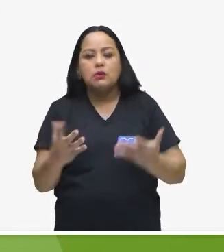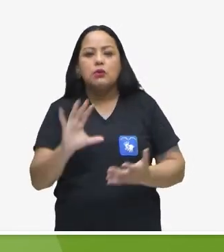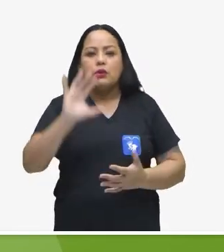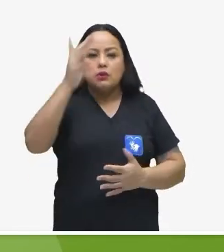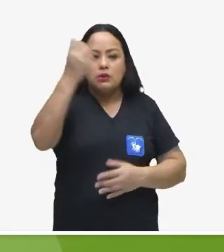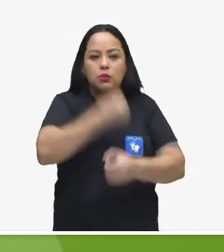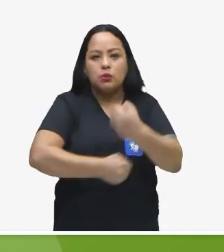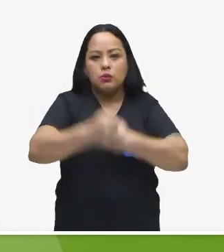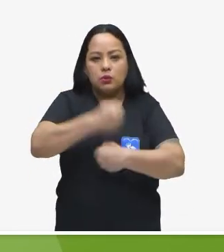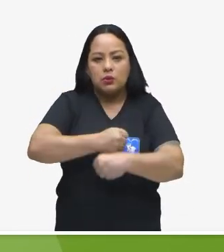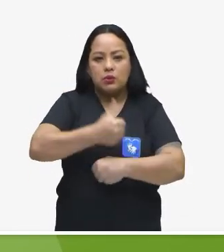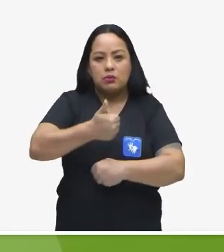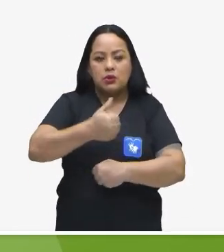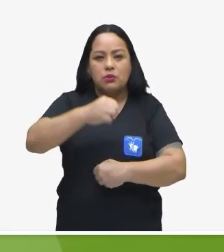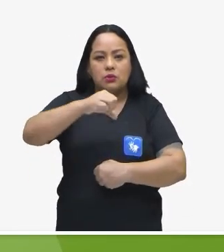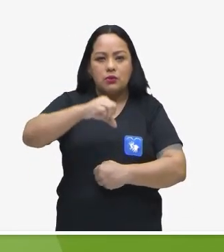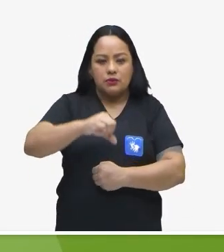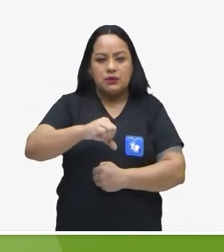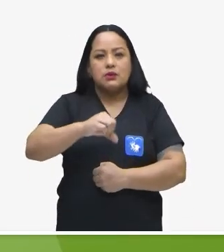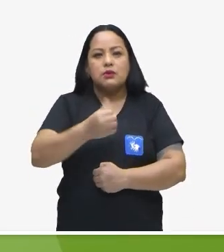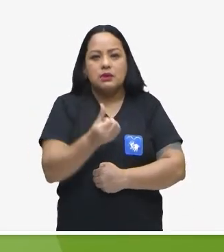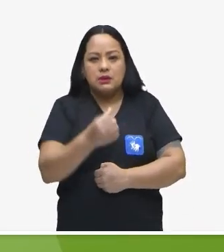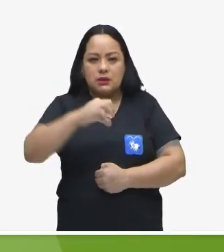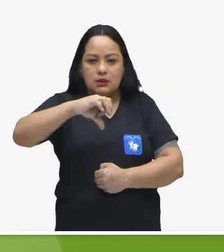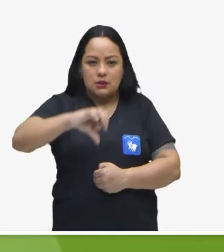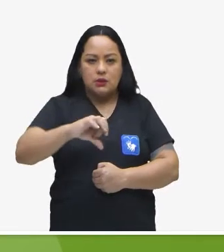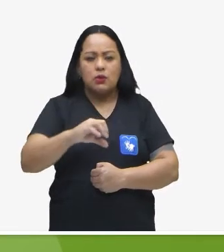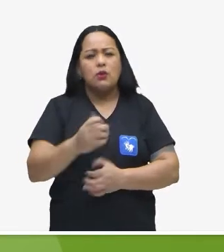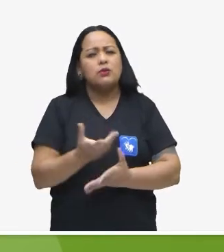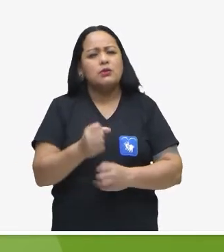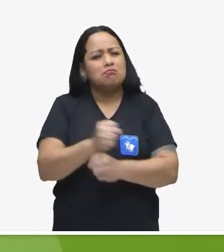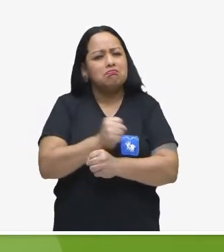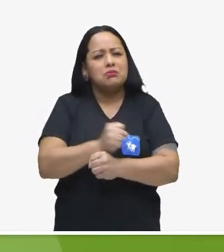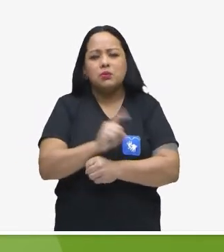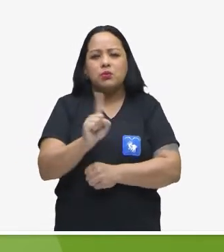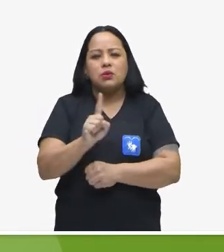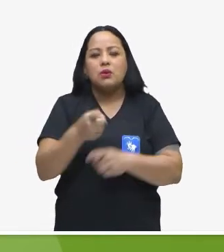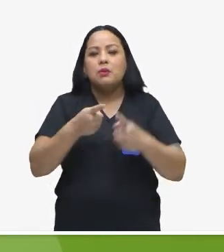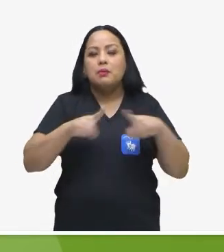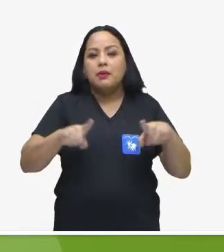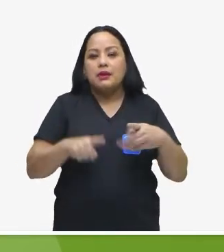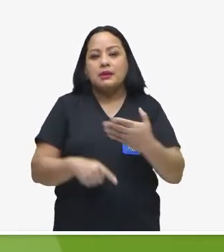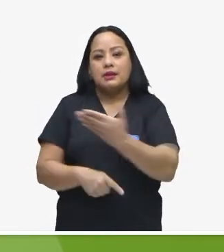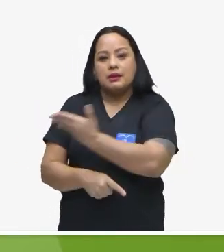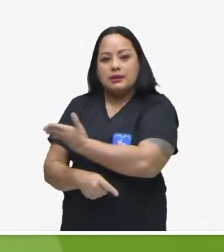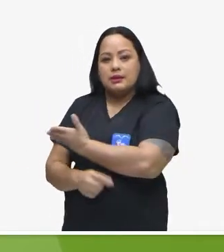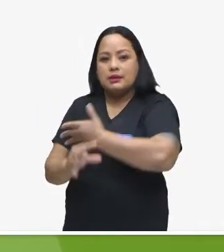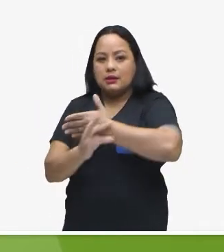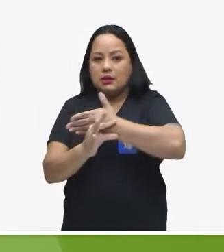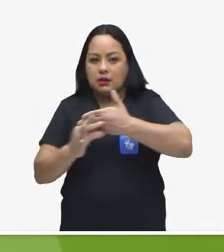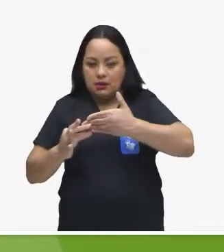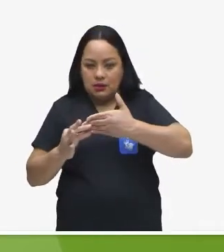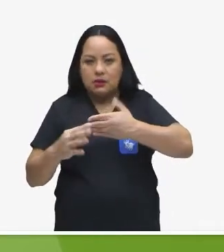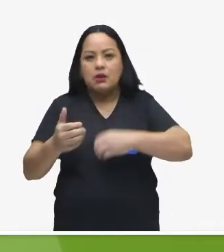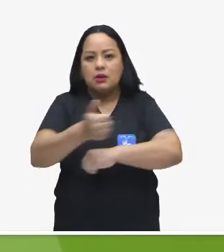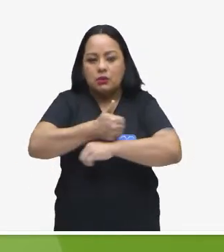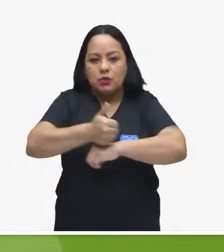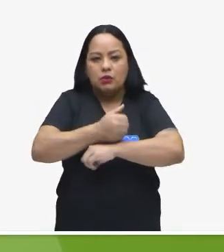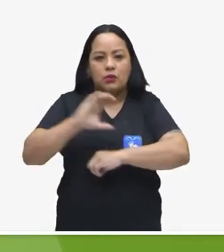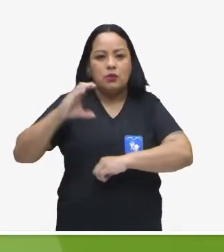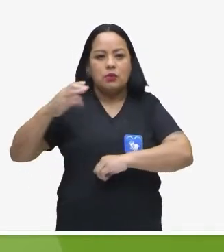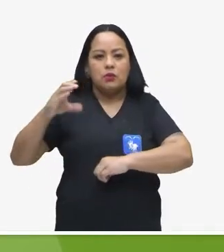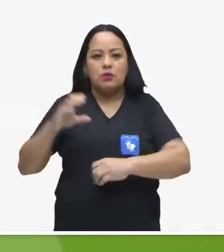em 1969, nem faz tanto tempo assim, né? Que esse ecólogo aí que a gente está vendo na foto, o